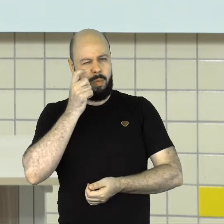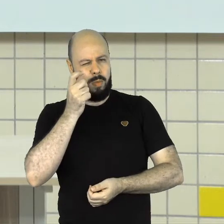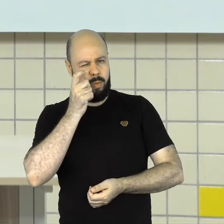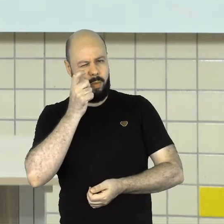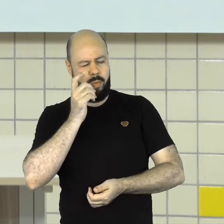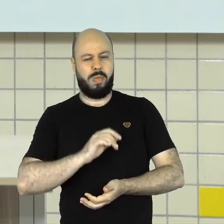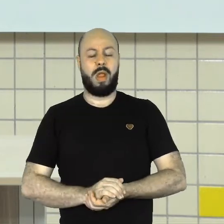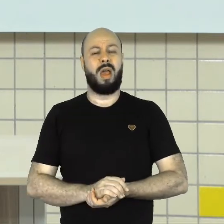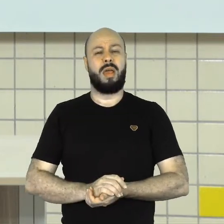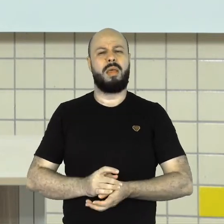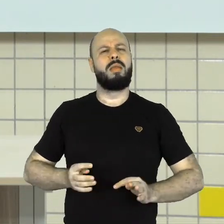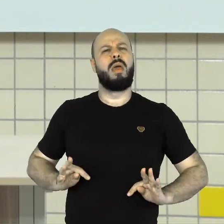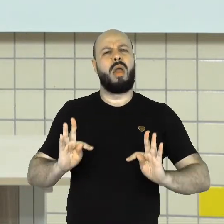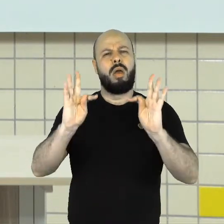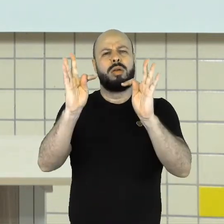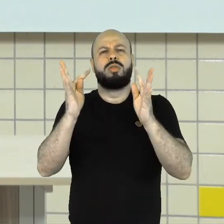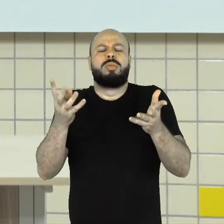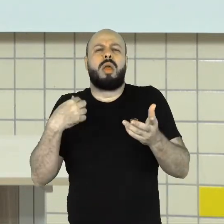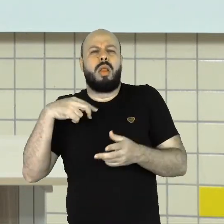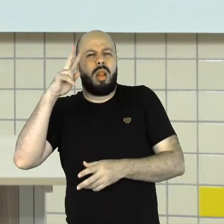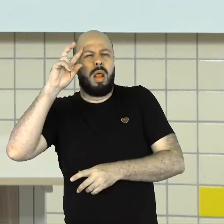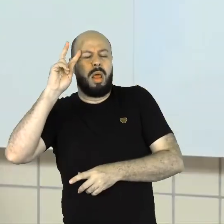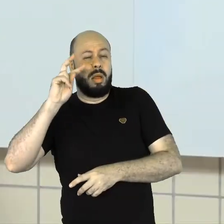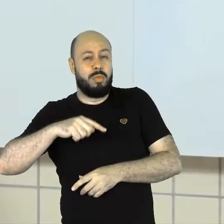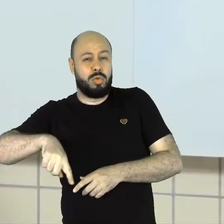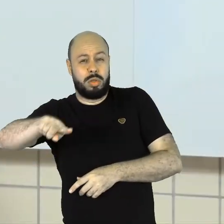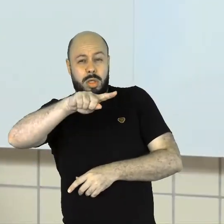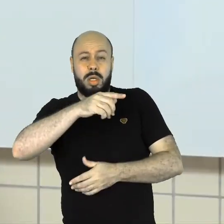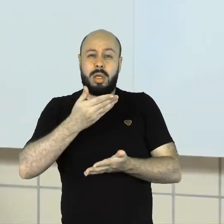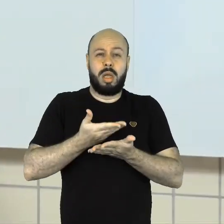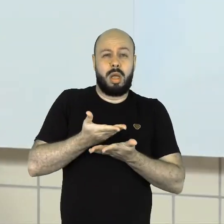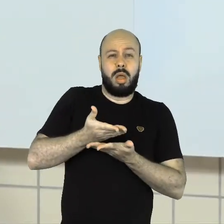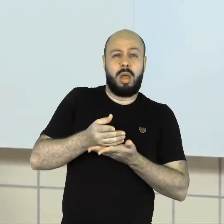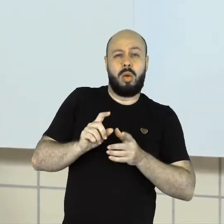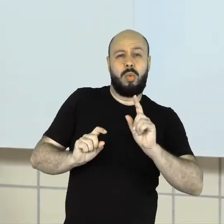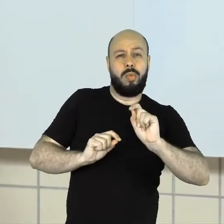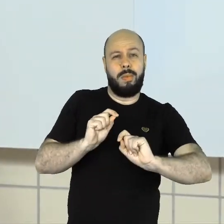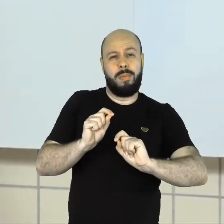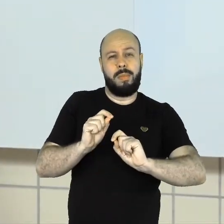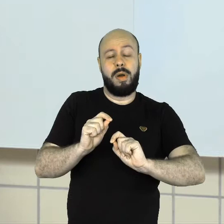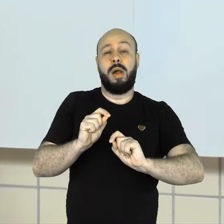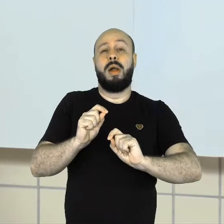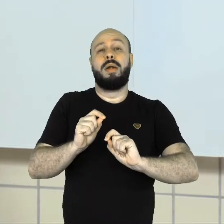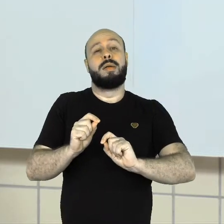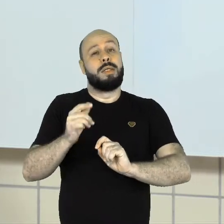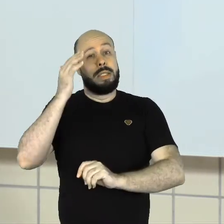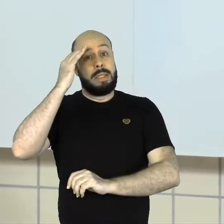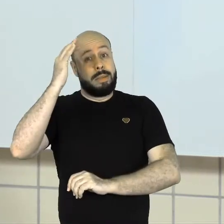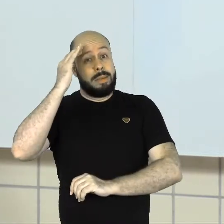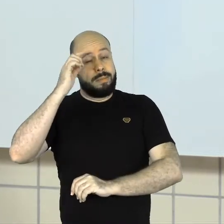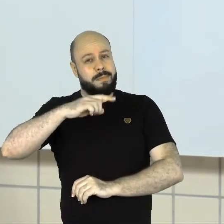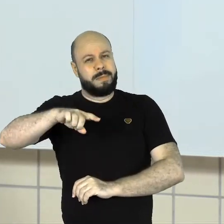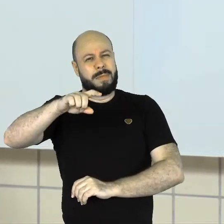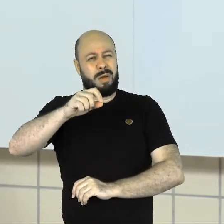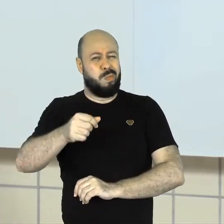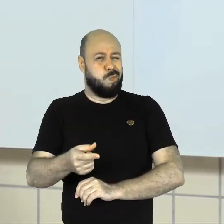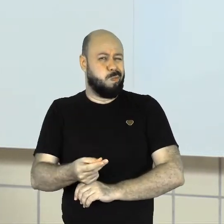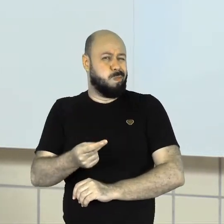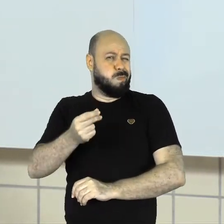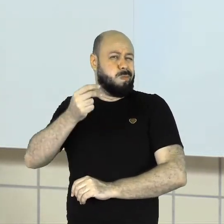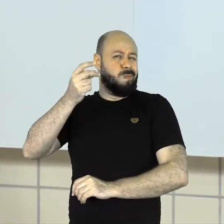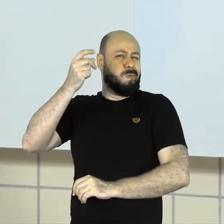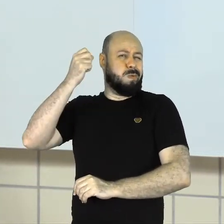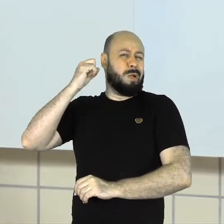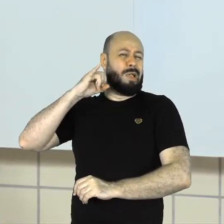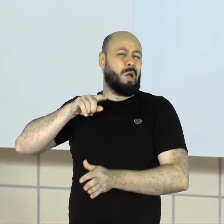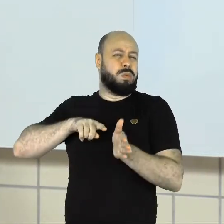de tecnologia, eu lembro a vocês dessa aula. Imaginem só, há anos atrás, se eu